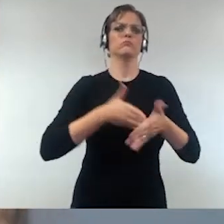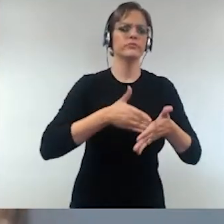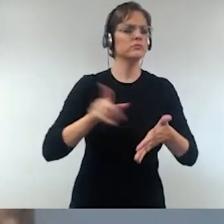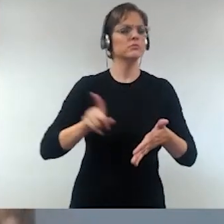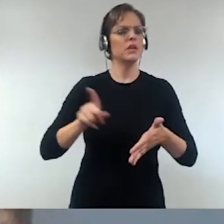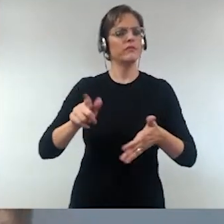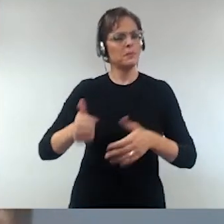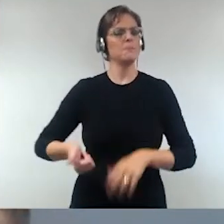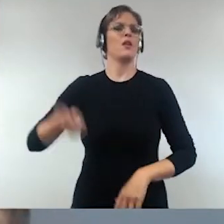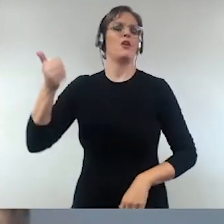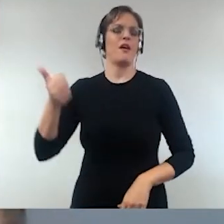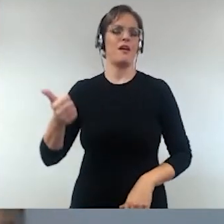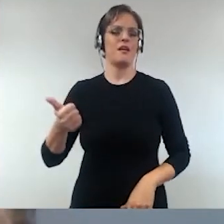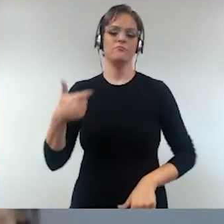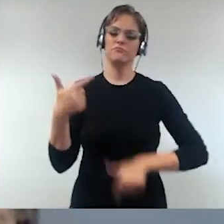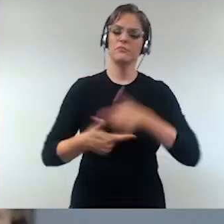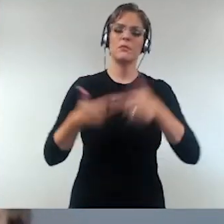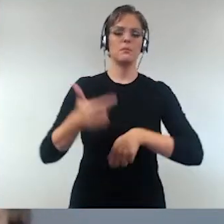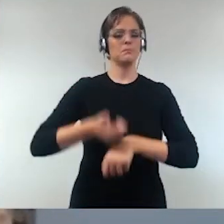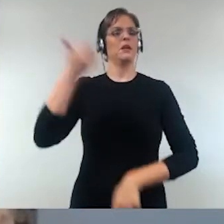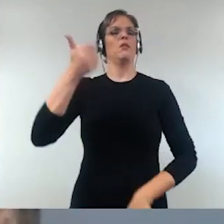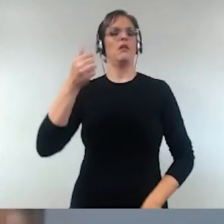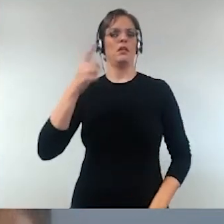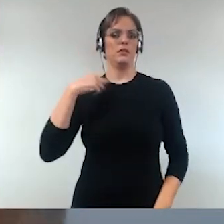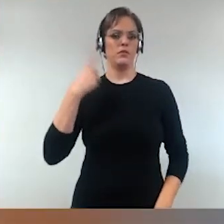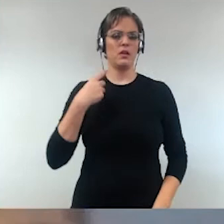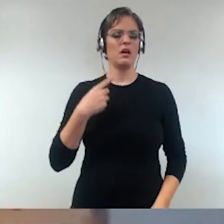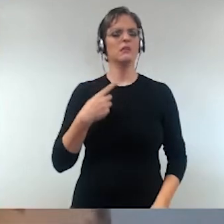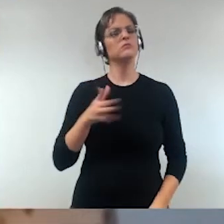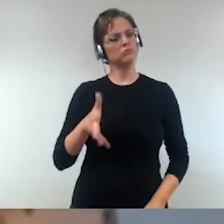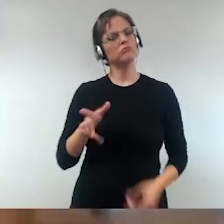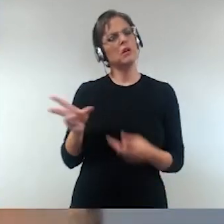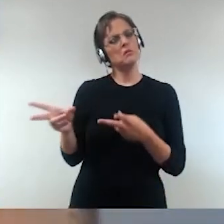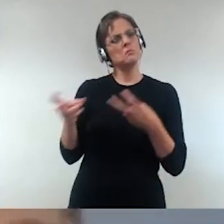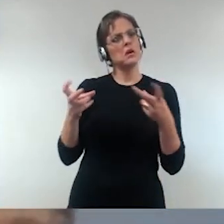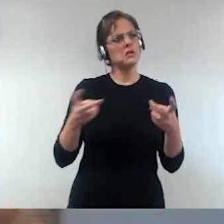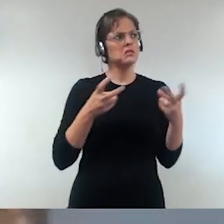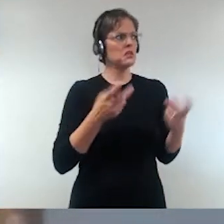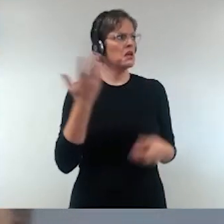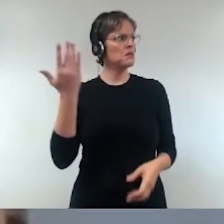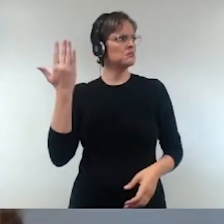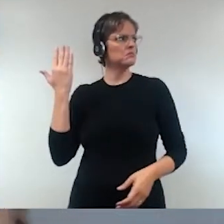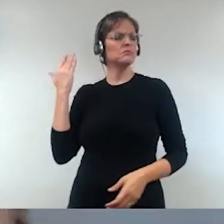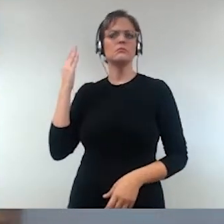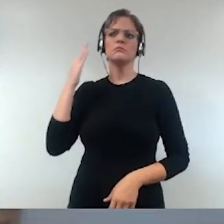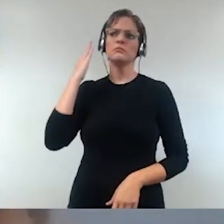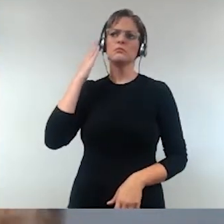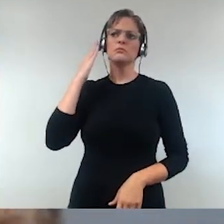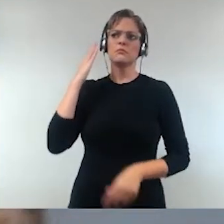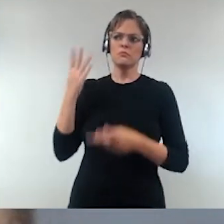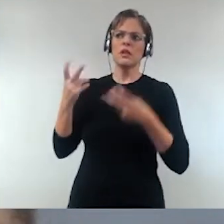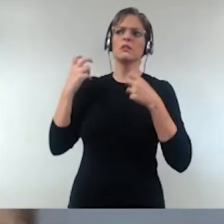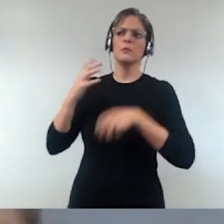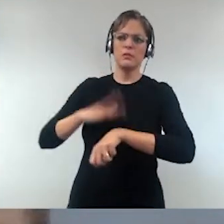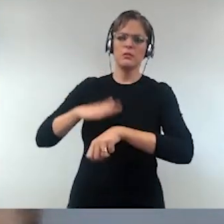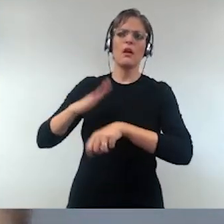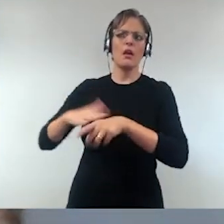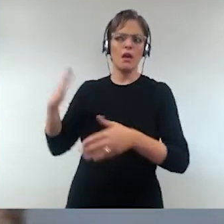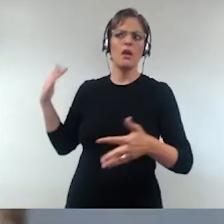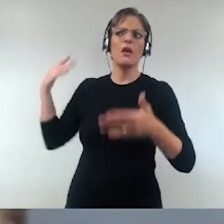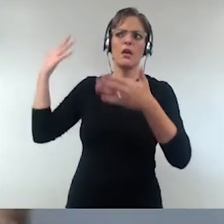espectro da atuação dos advogados. A gente já percebeu isso na prática, né? Há algum tempo, acho que muitos de nós já têm uma atuação cada vez